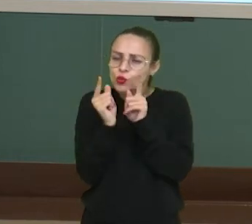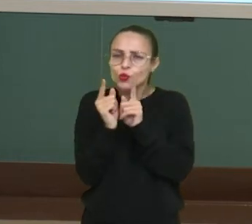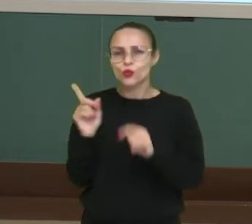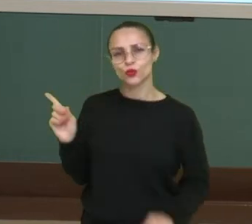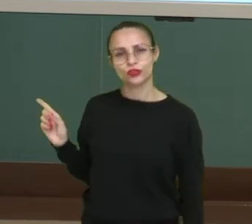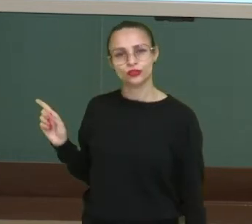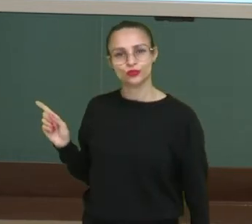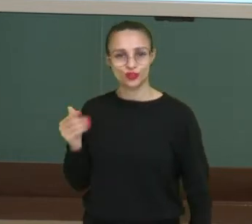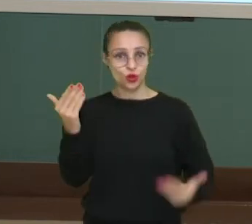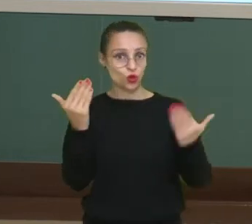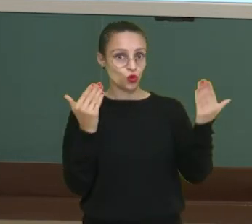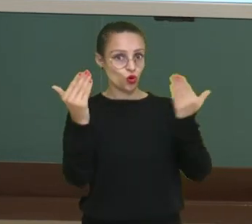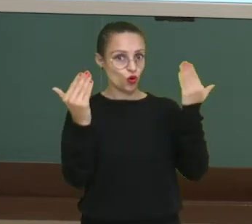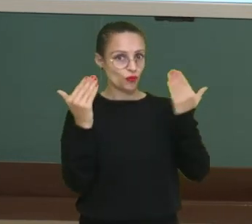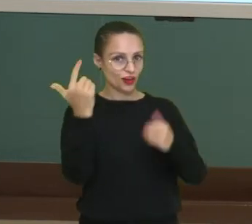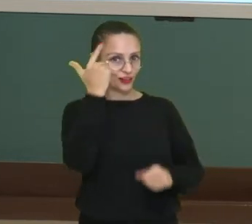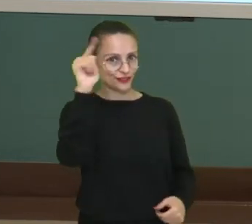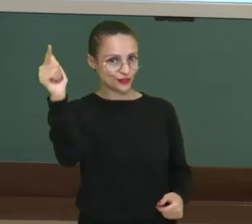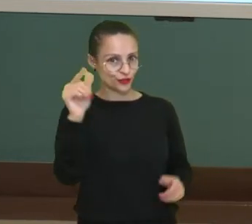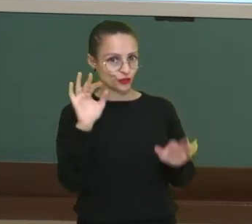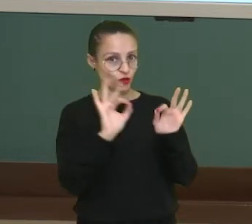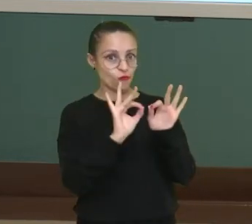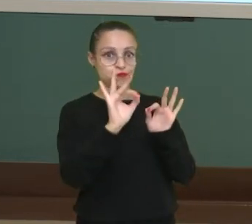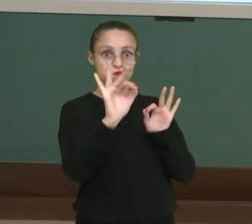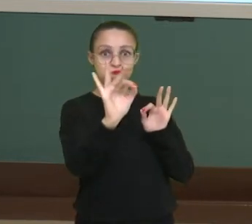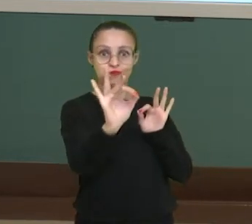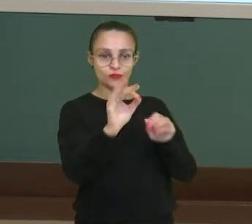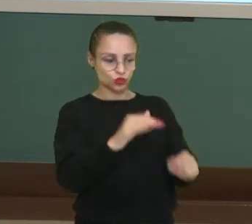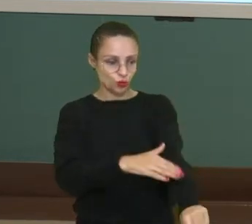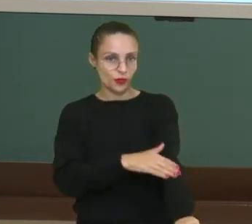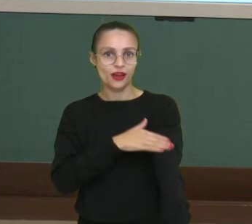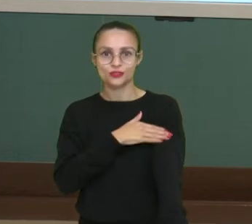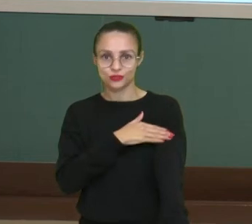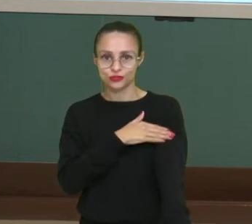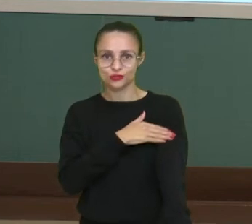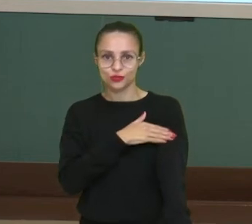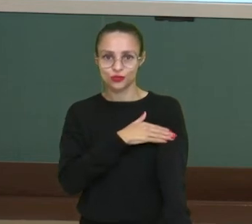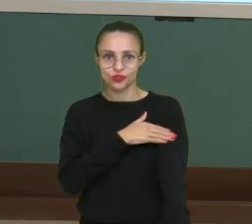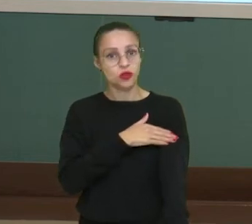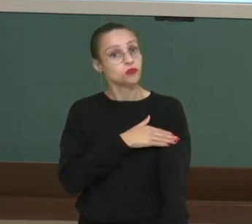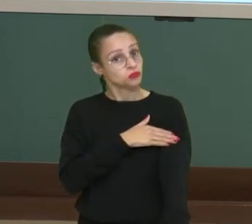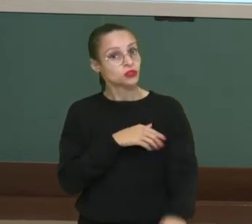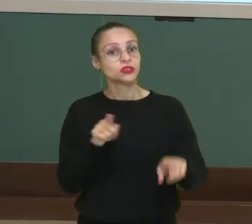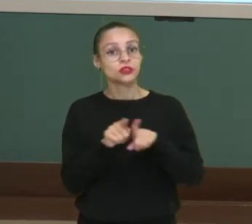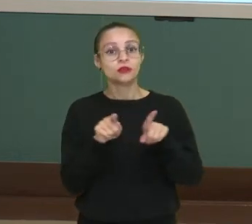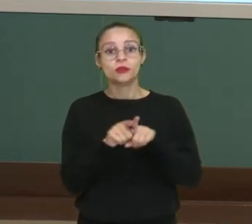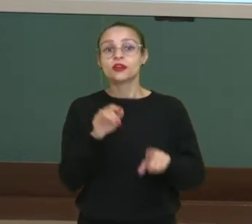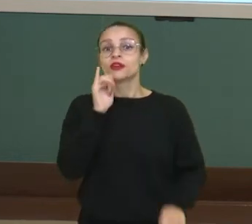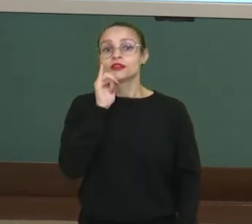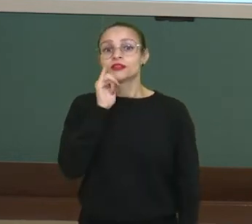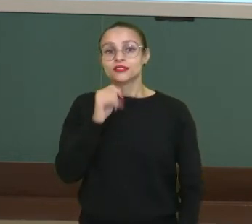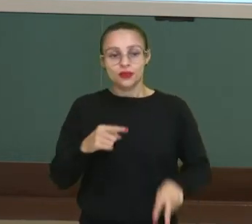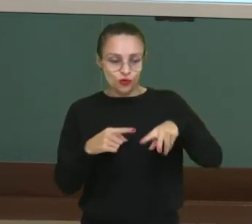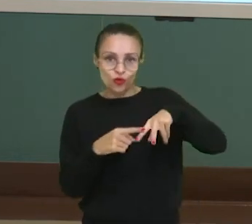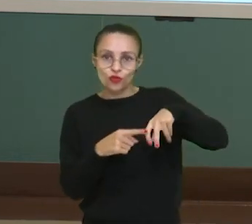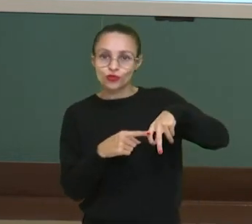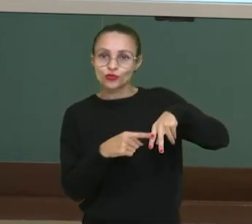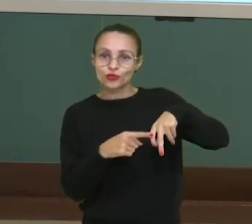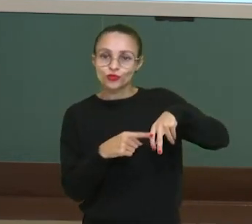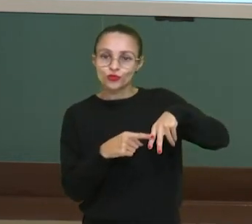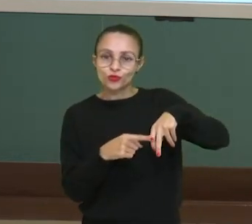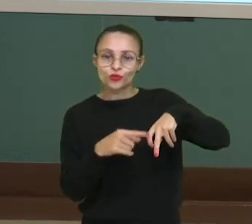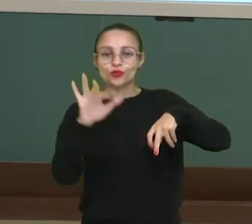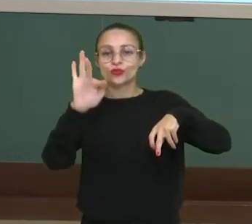pequenininho comparado com o húmero, que fica no nosso braço. Ou eu também poderia ter usado o fêmur, que fica na nossa